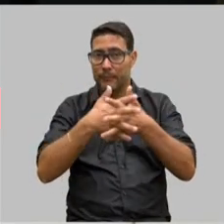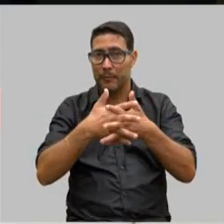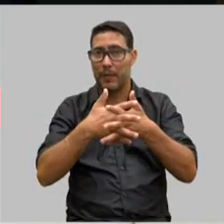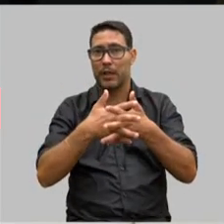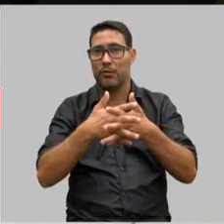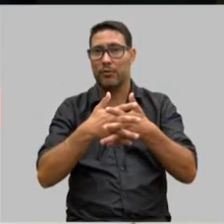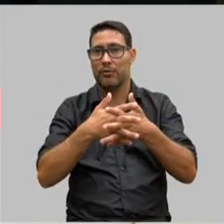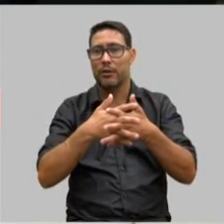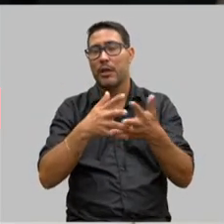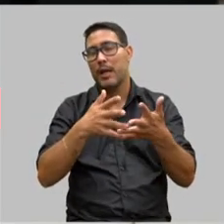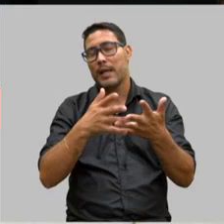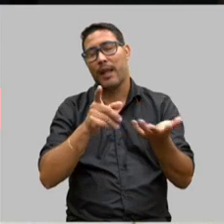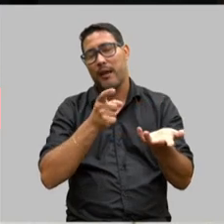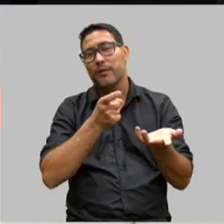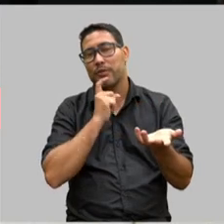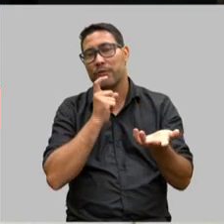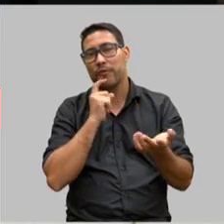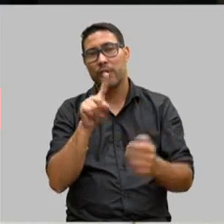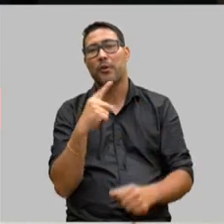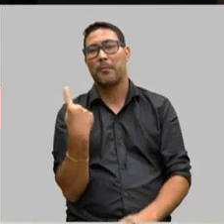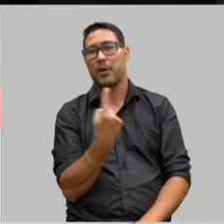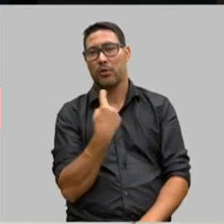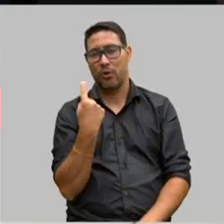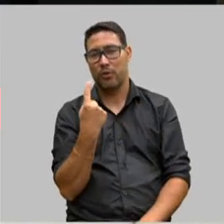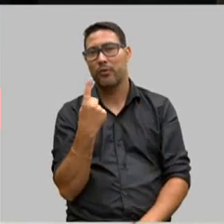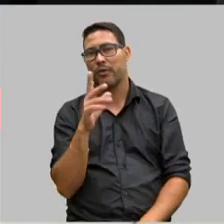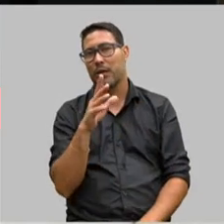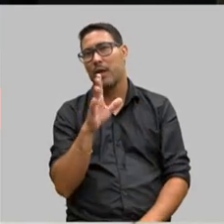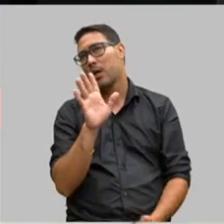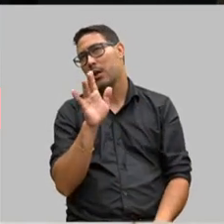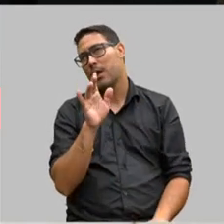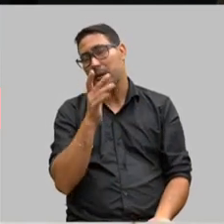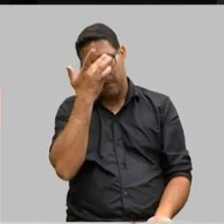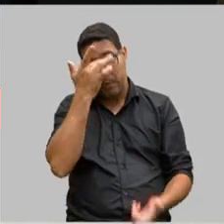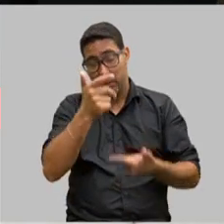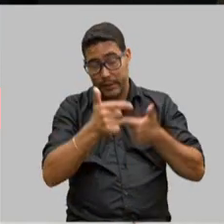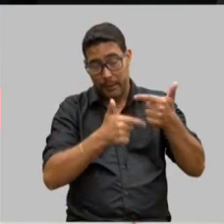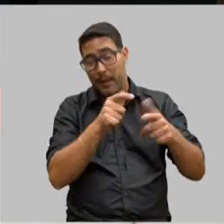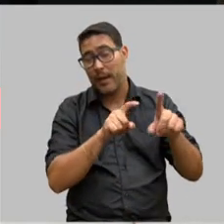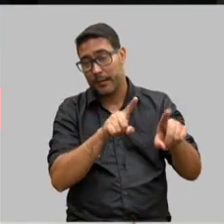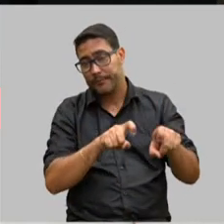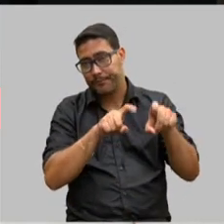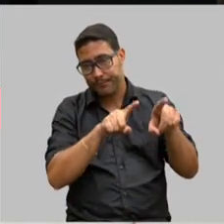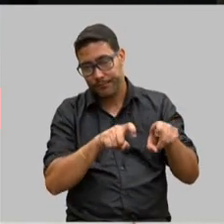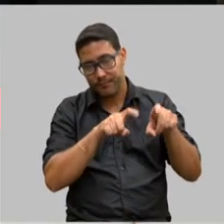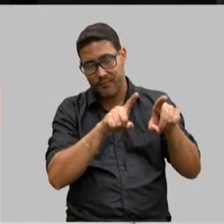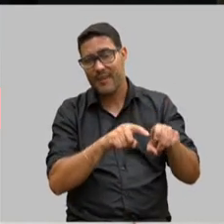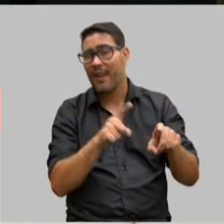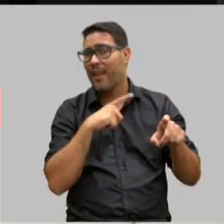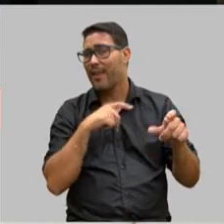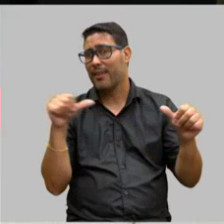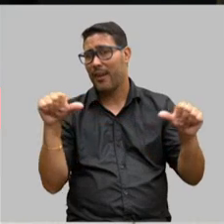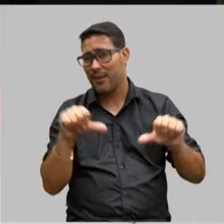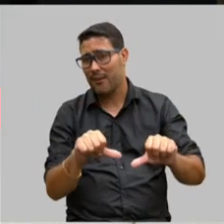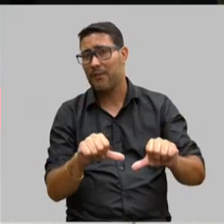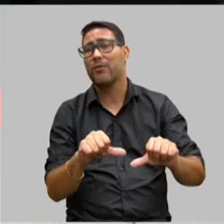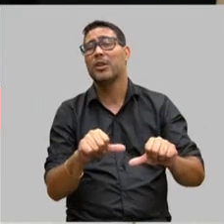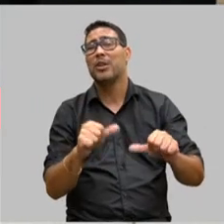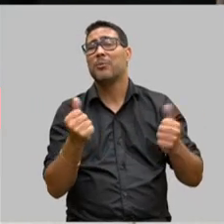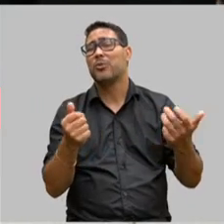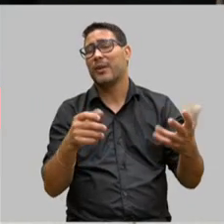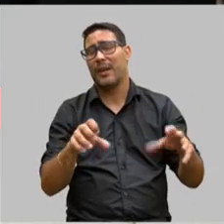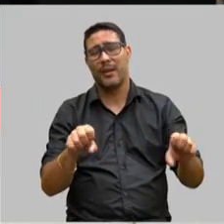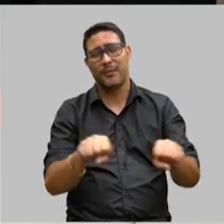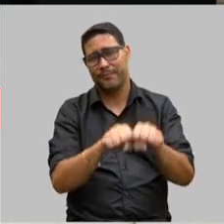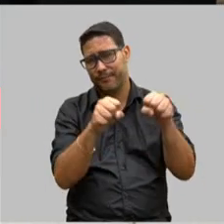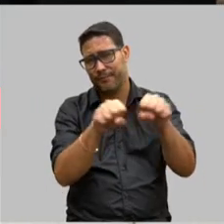nós? Para o pequeno agricultor, isso é terrível, porque causa danos irreversíveis em muitas